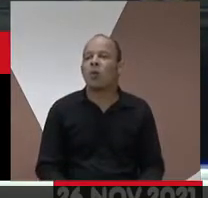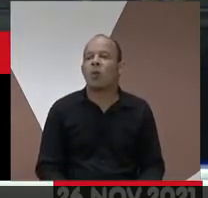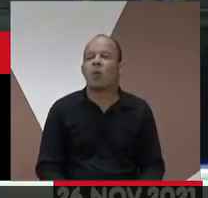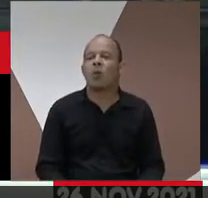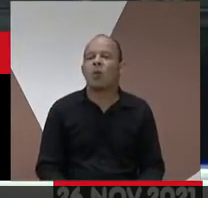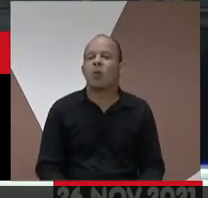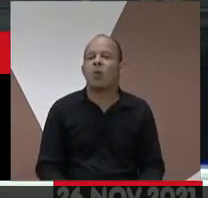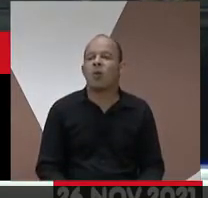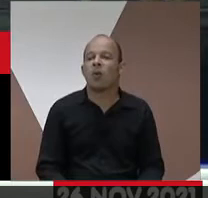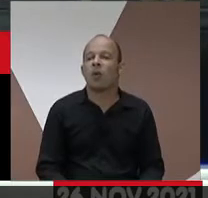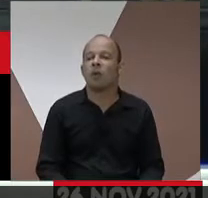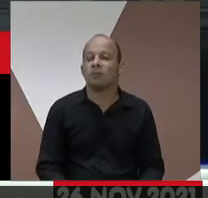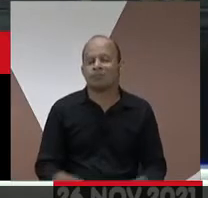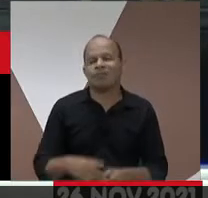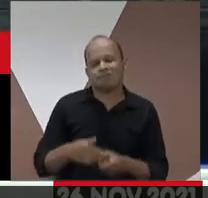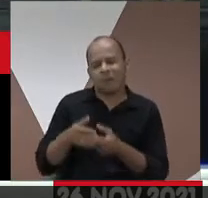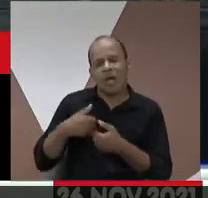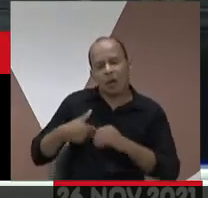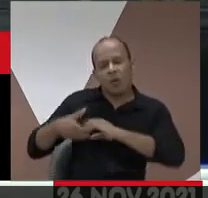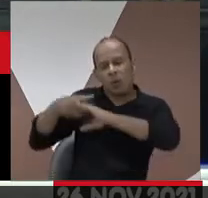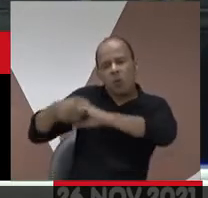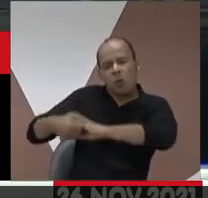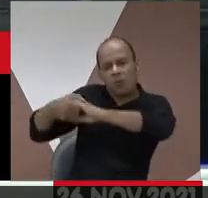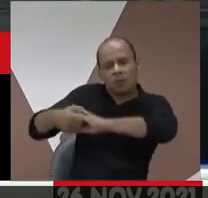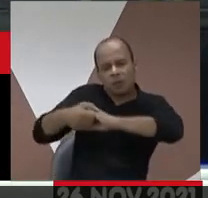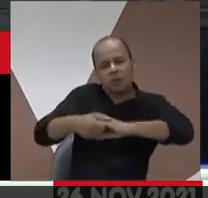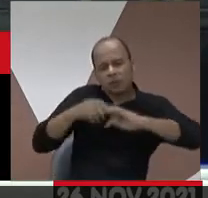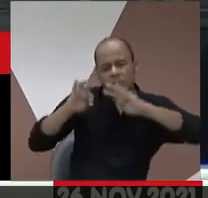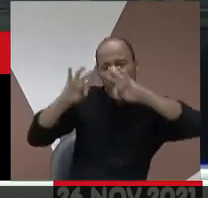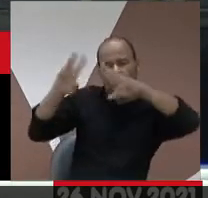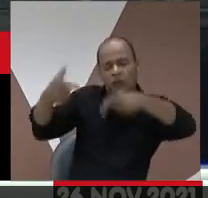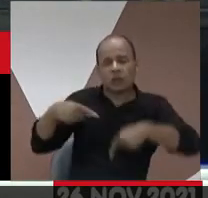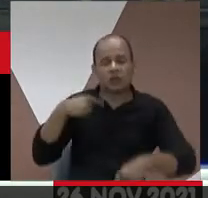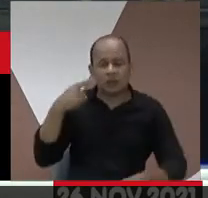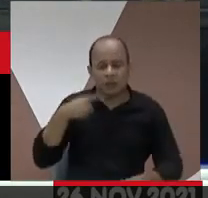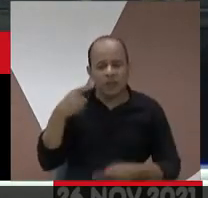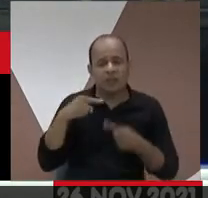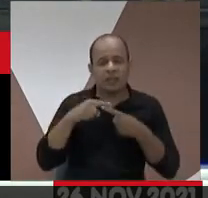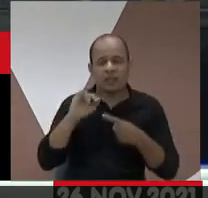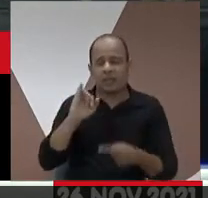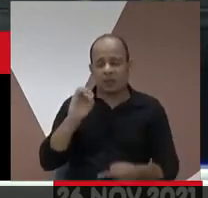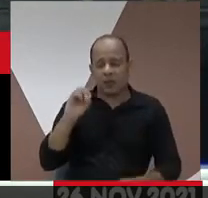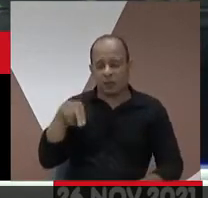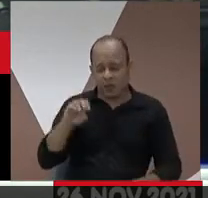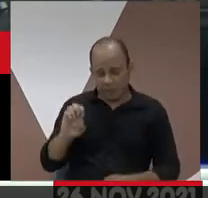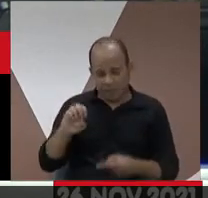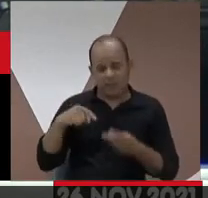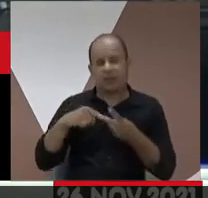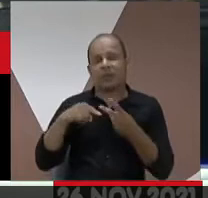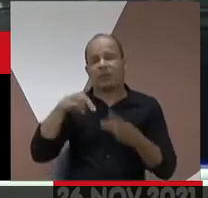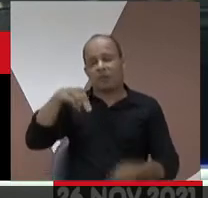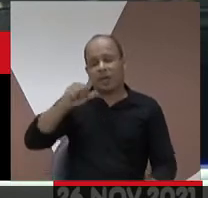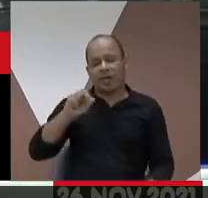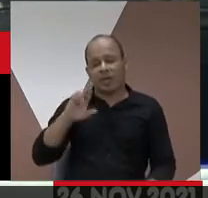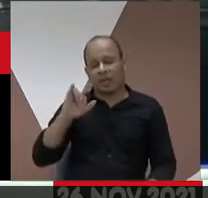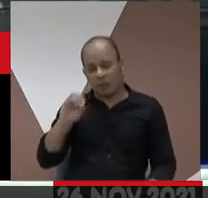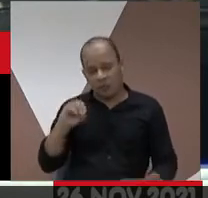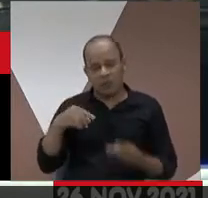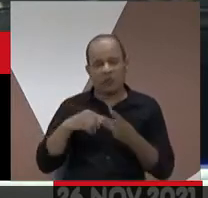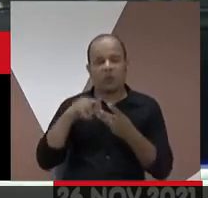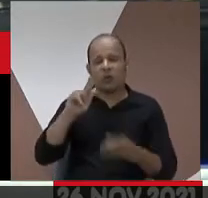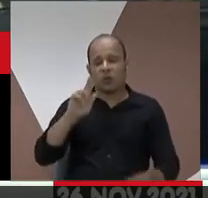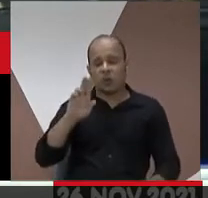as deputadas, deputados presentes, deputada Ione Pinheiro, deputado Mário Henrique Caixa, deputado Gustavo